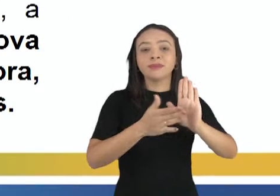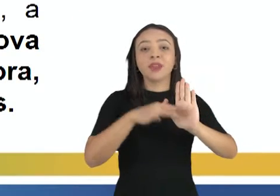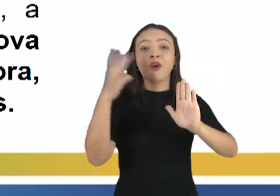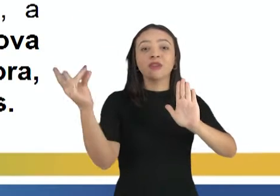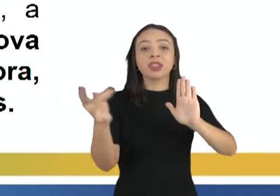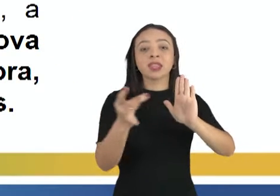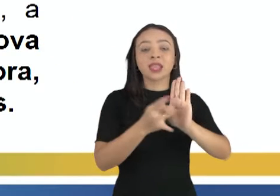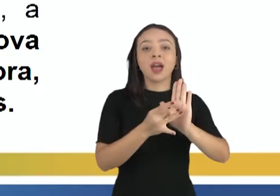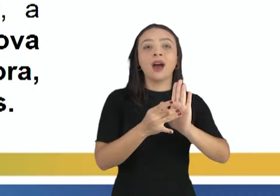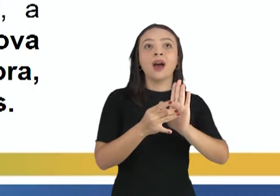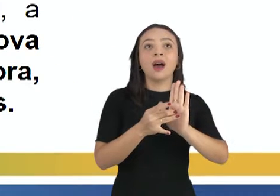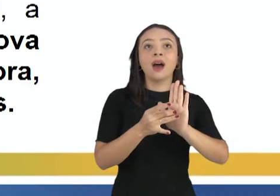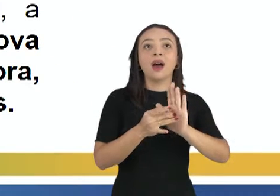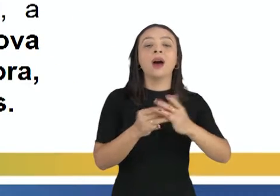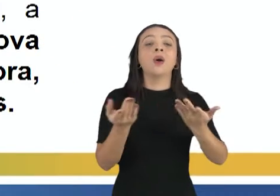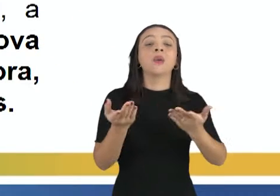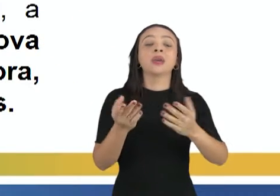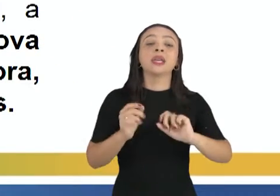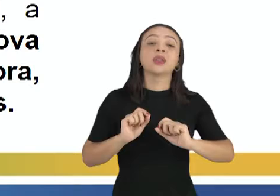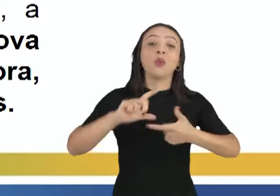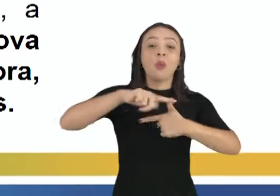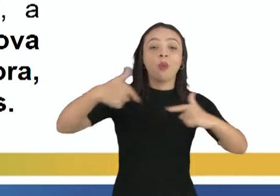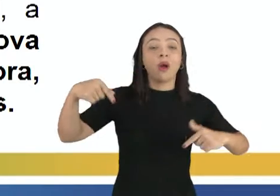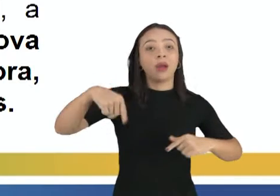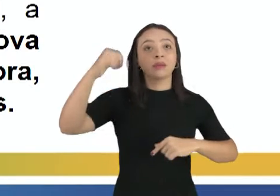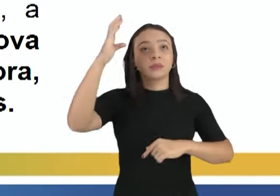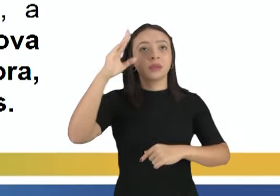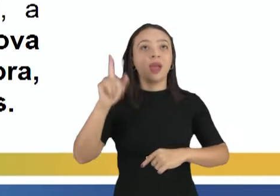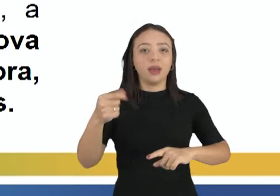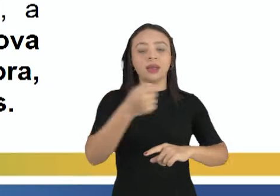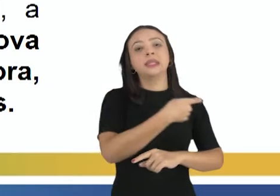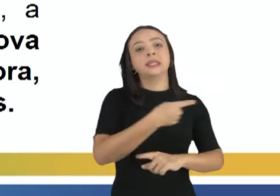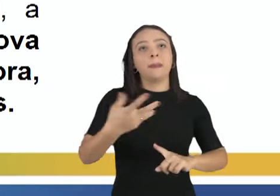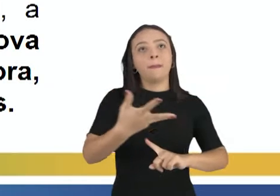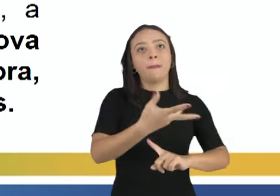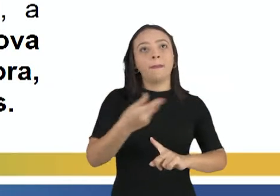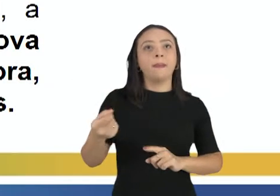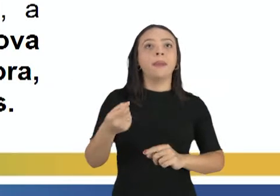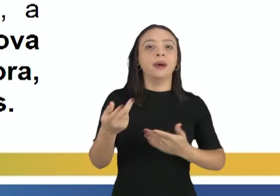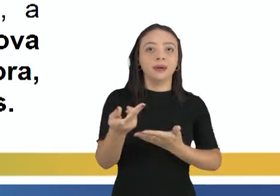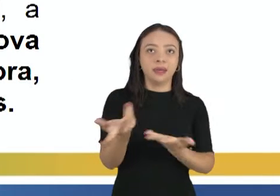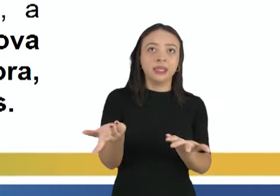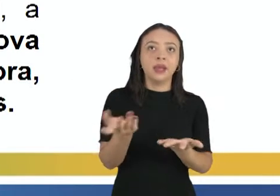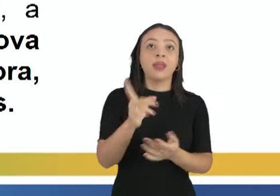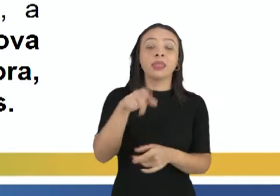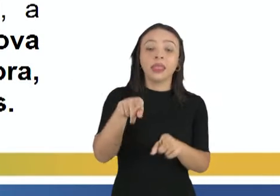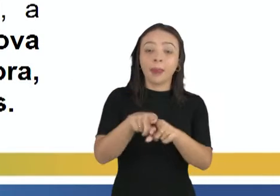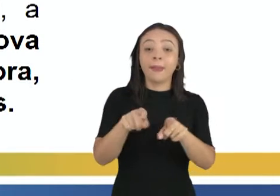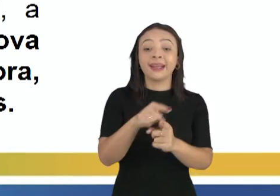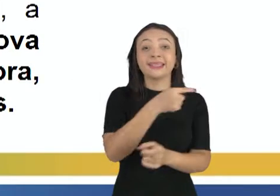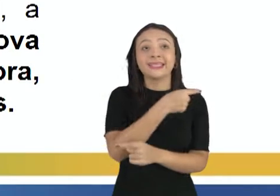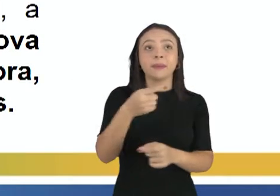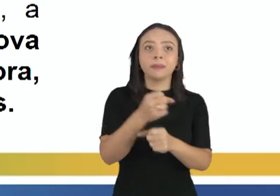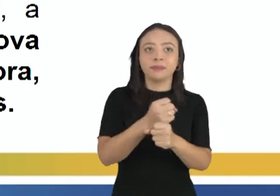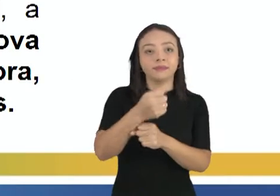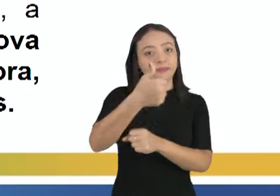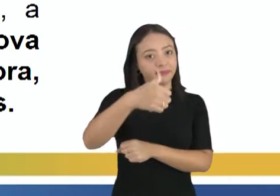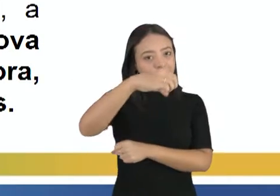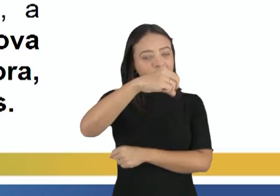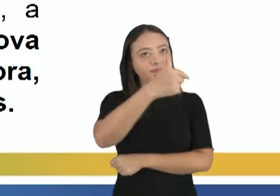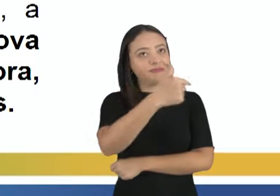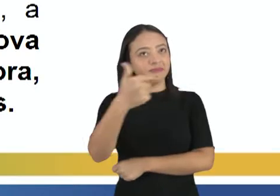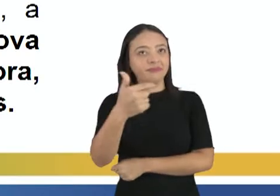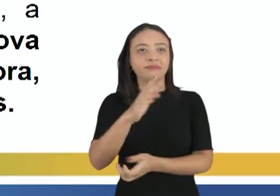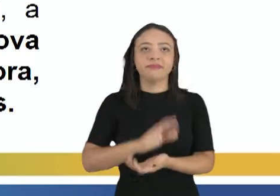Brasil foi a Semana de Arte Moderna. Ela é também chamada como a Semana de 22, ou de 1922, claro,